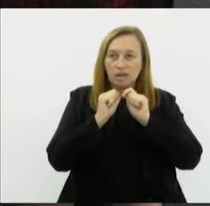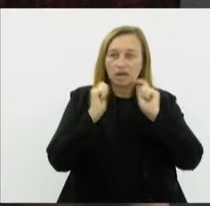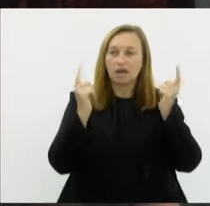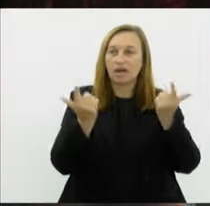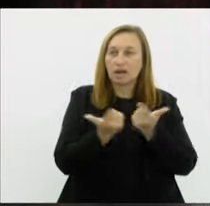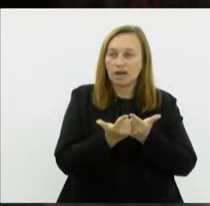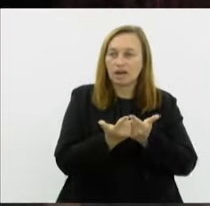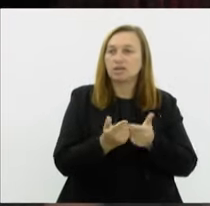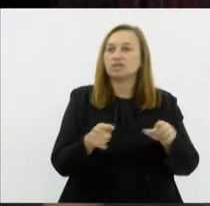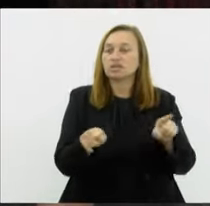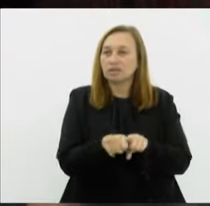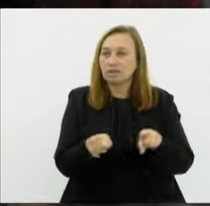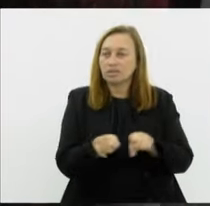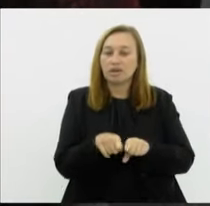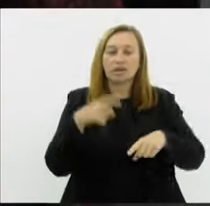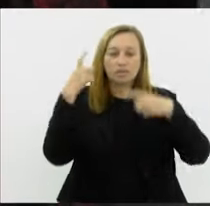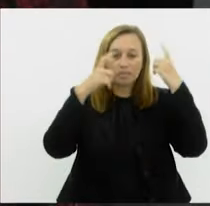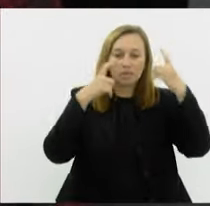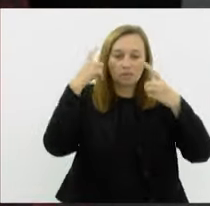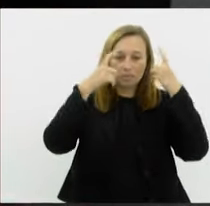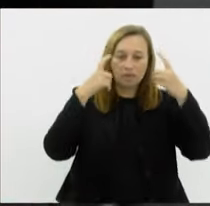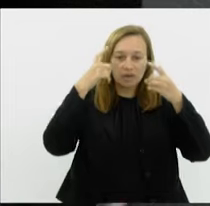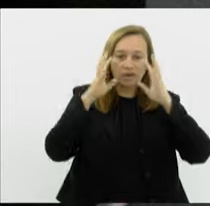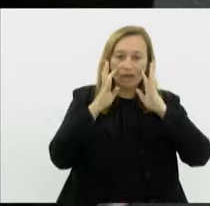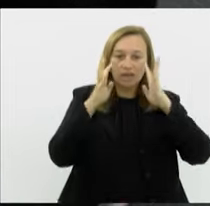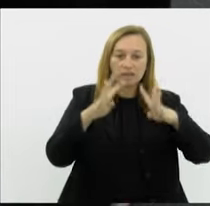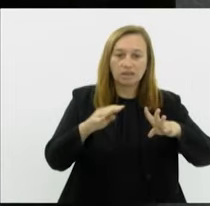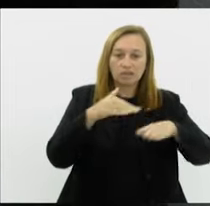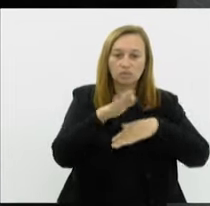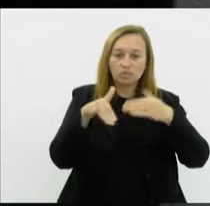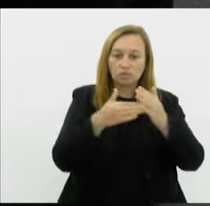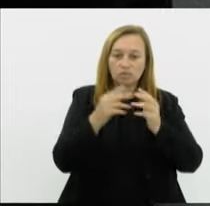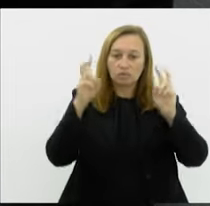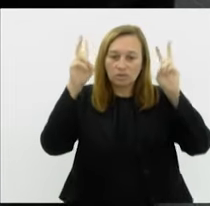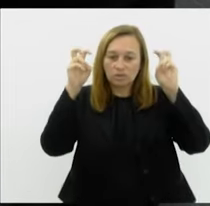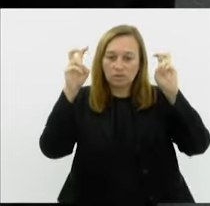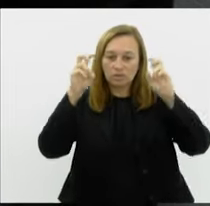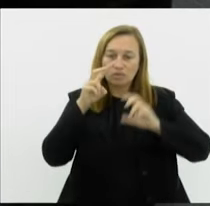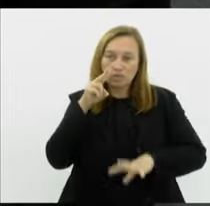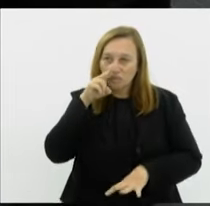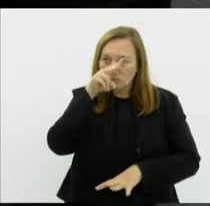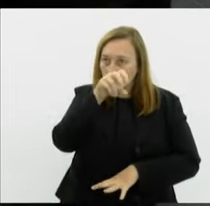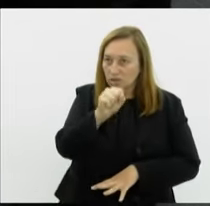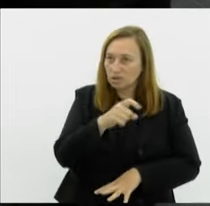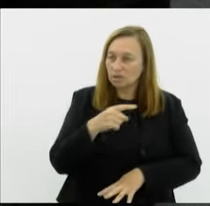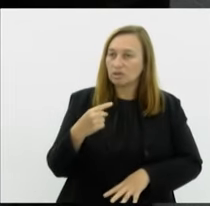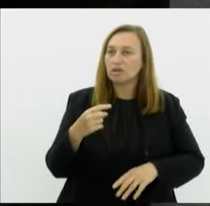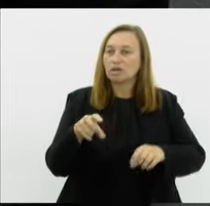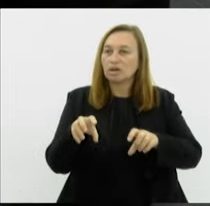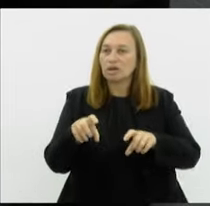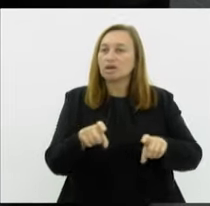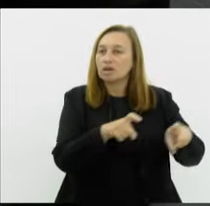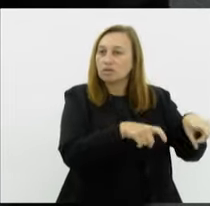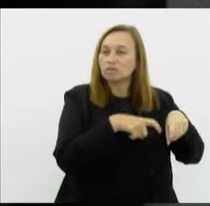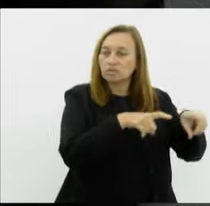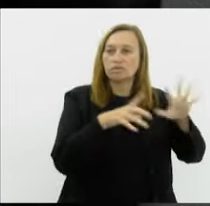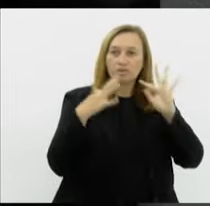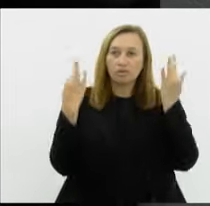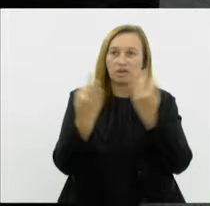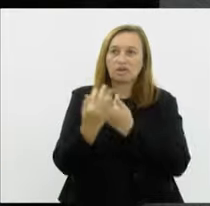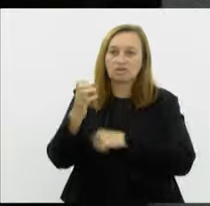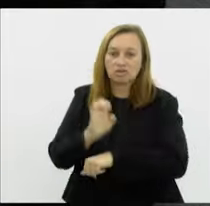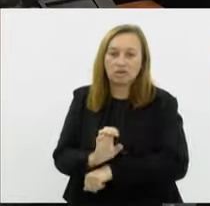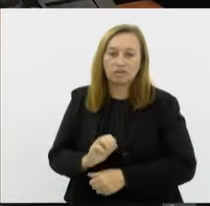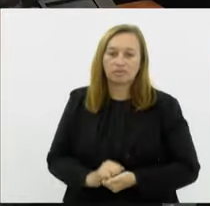está preocupada e atenta com todas as questões para nós fortalecer a agricultura familiar aqui do nosso Estado. Obrigada,